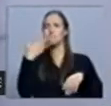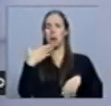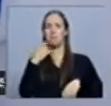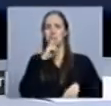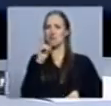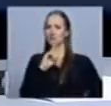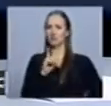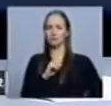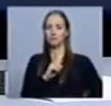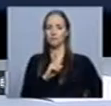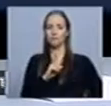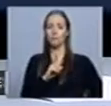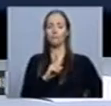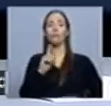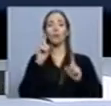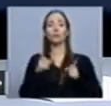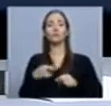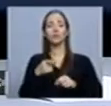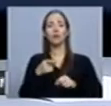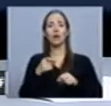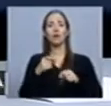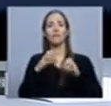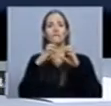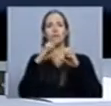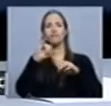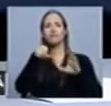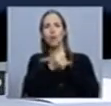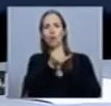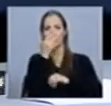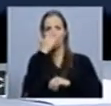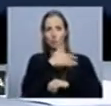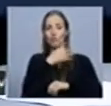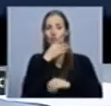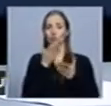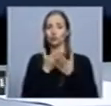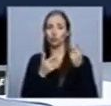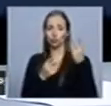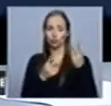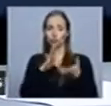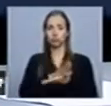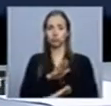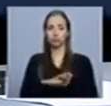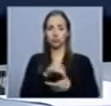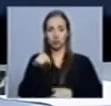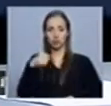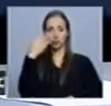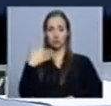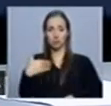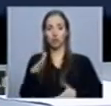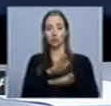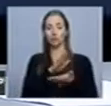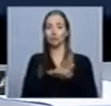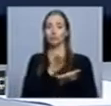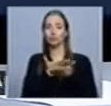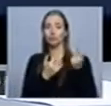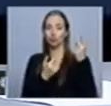facto, vamos começar com os buracos negros para referir dois estudos que foram publicados esta semana, dois estudos